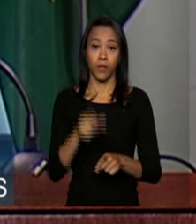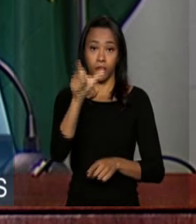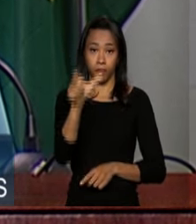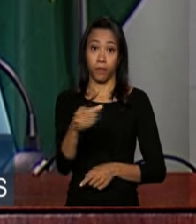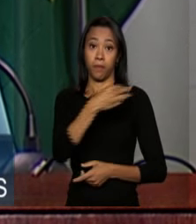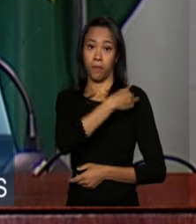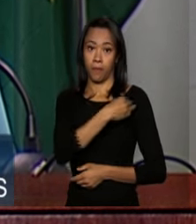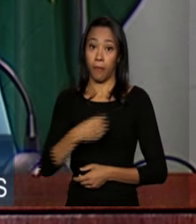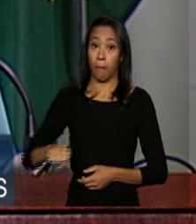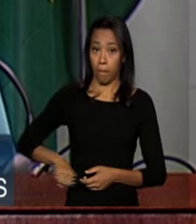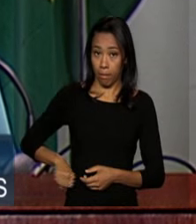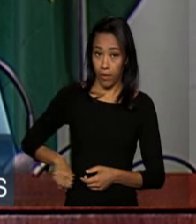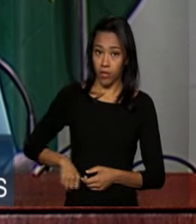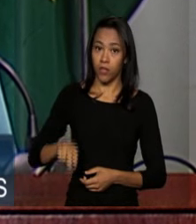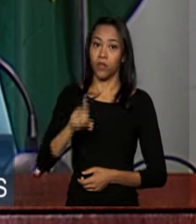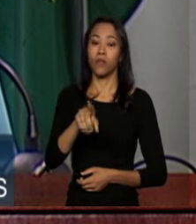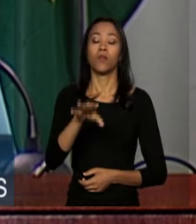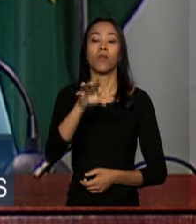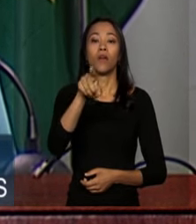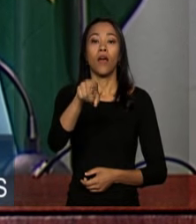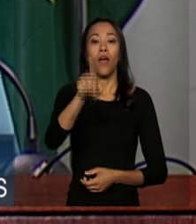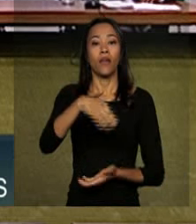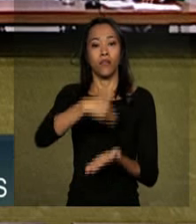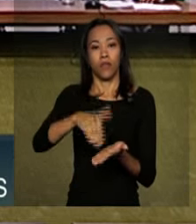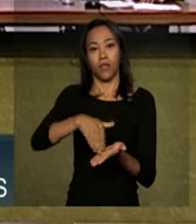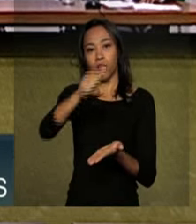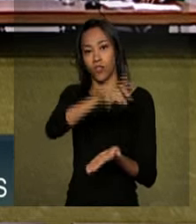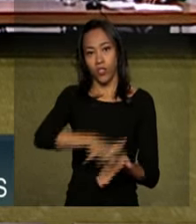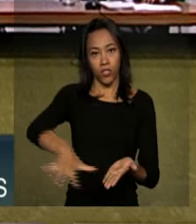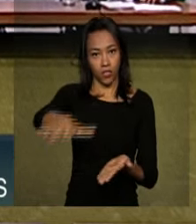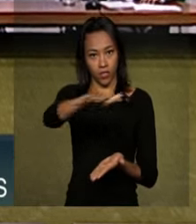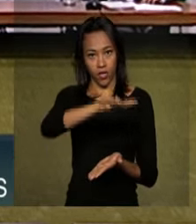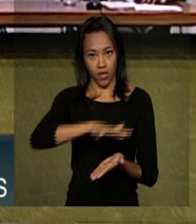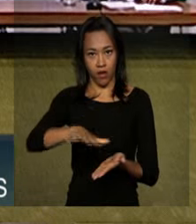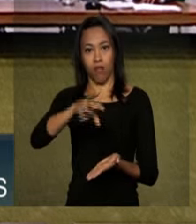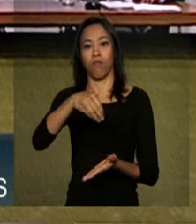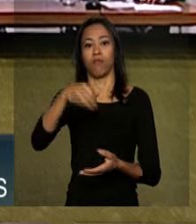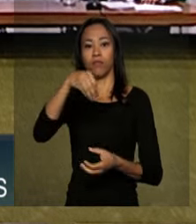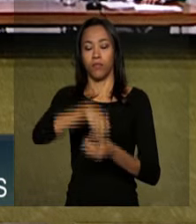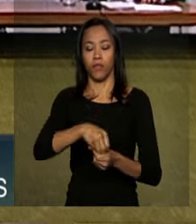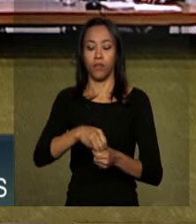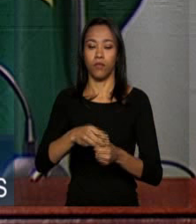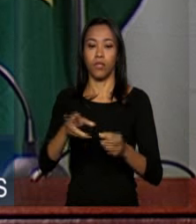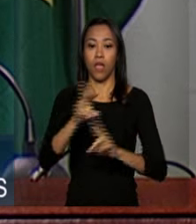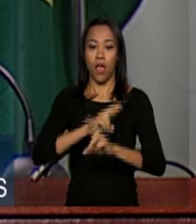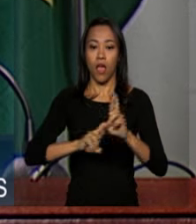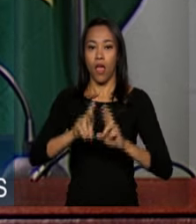Sérgio Danese, secretário-geral do Ministério de Relações Exteriores,